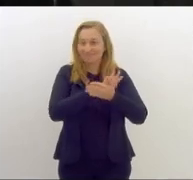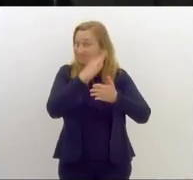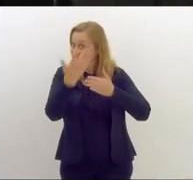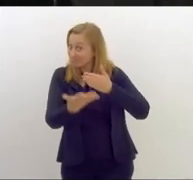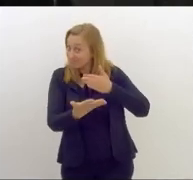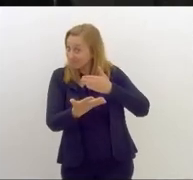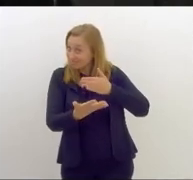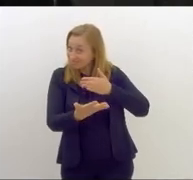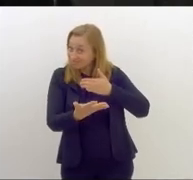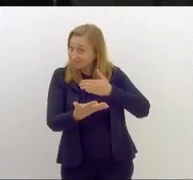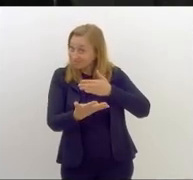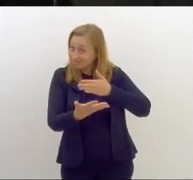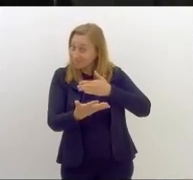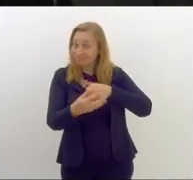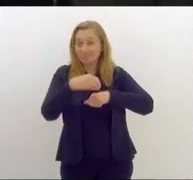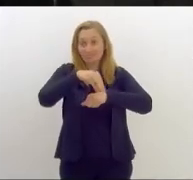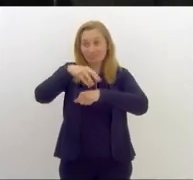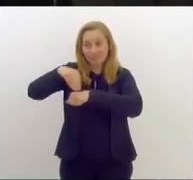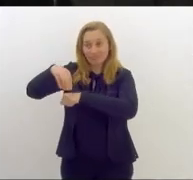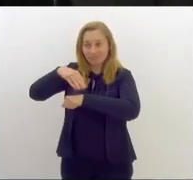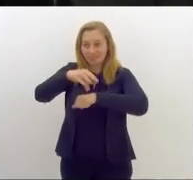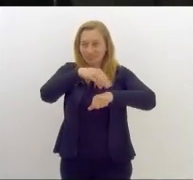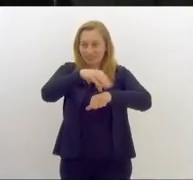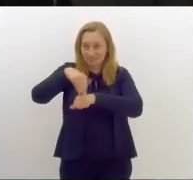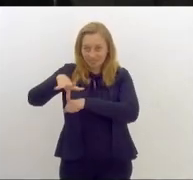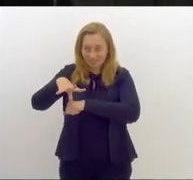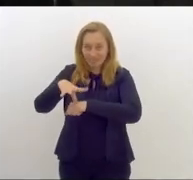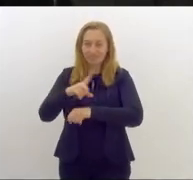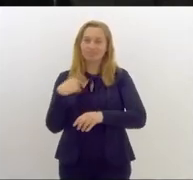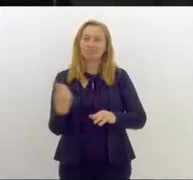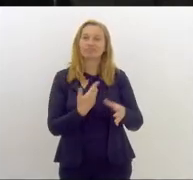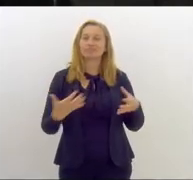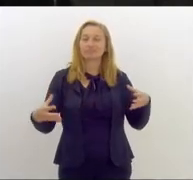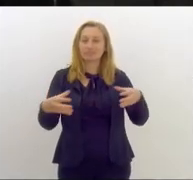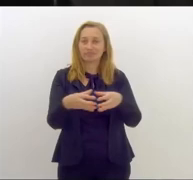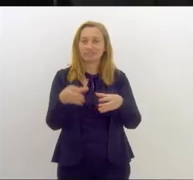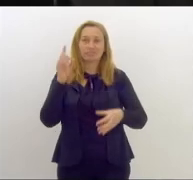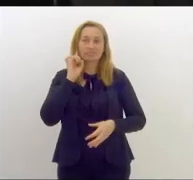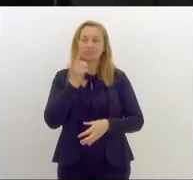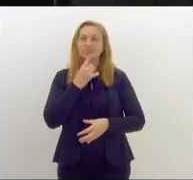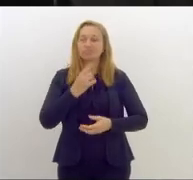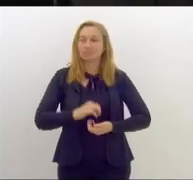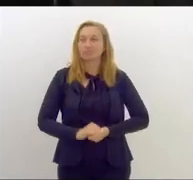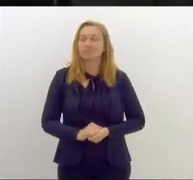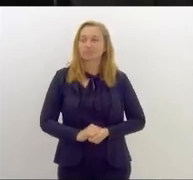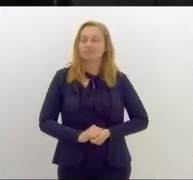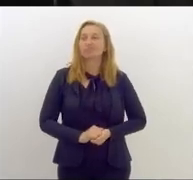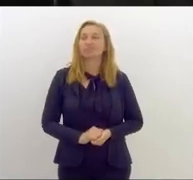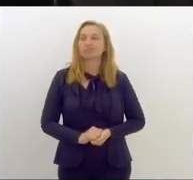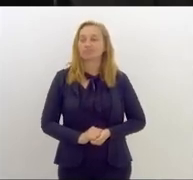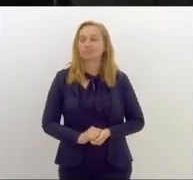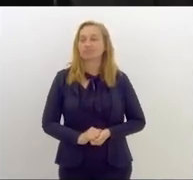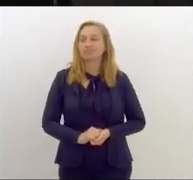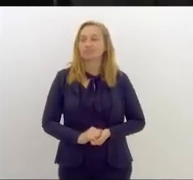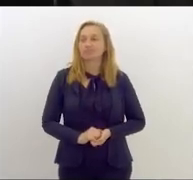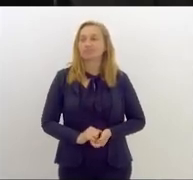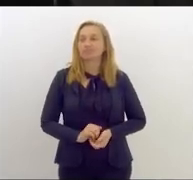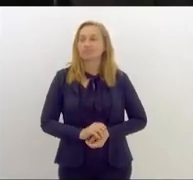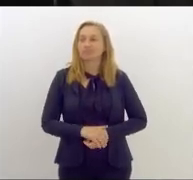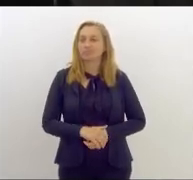intérprete da linguagem de libras que leva a nossa voz aos deficientes auditivos